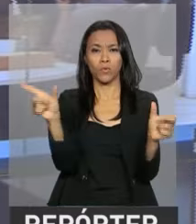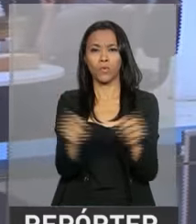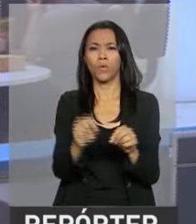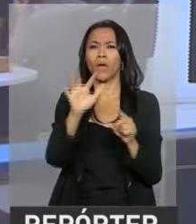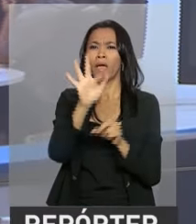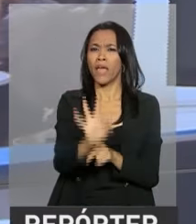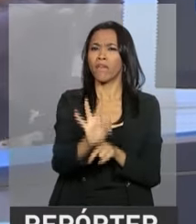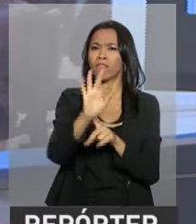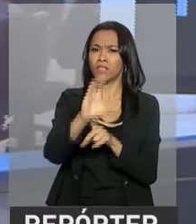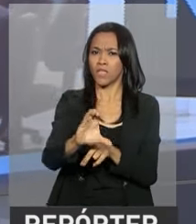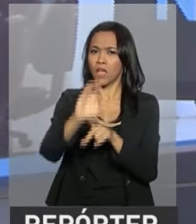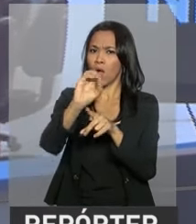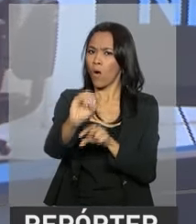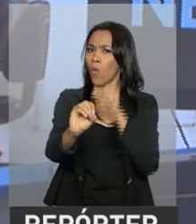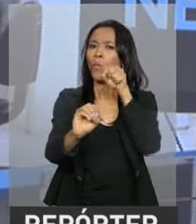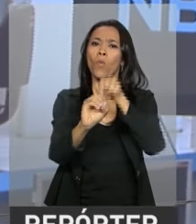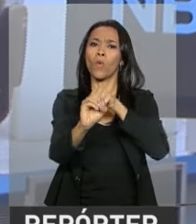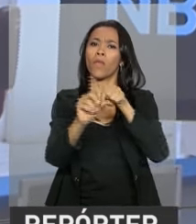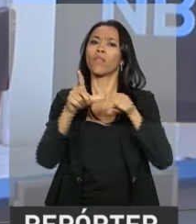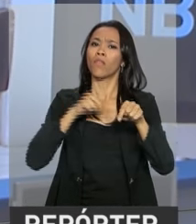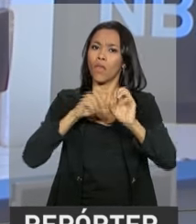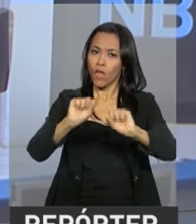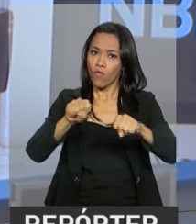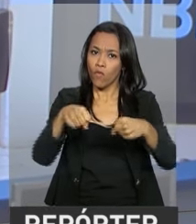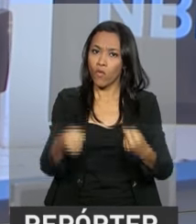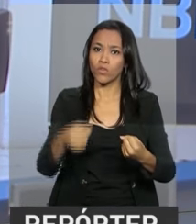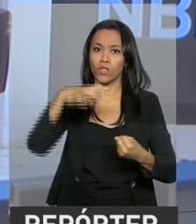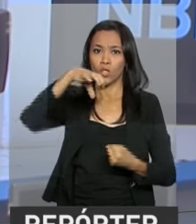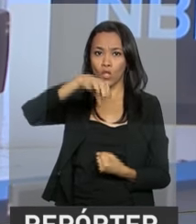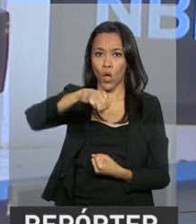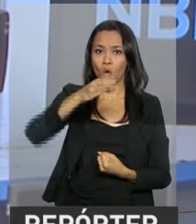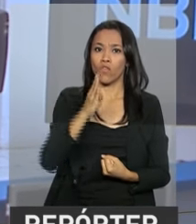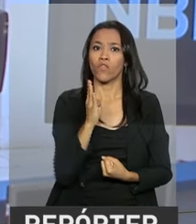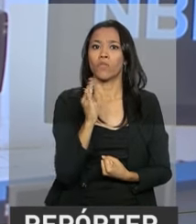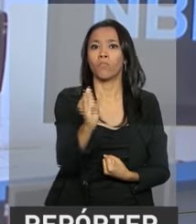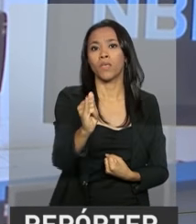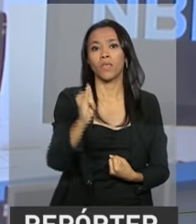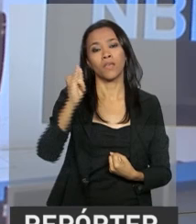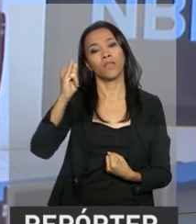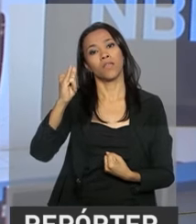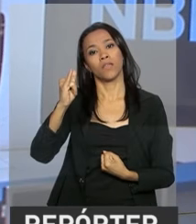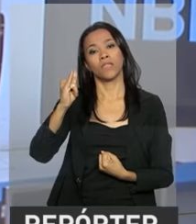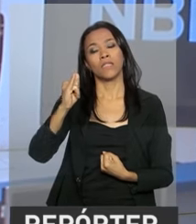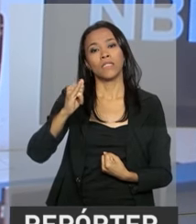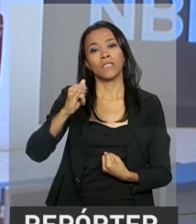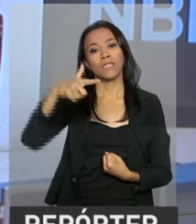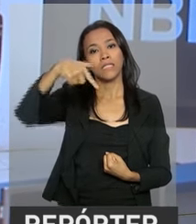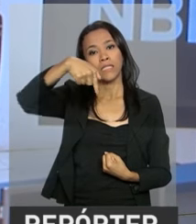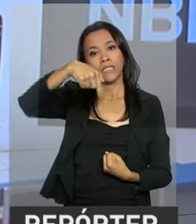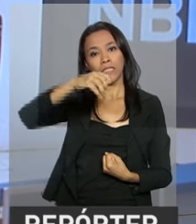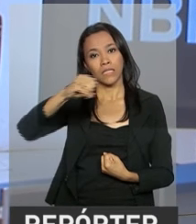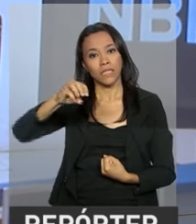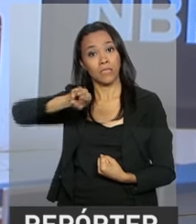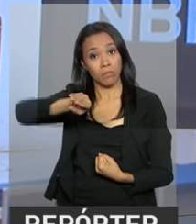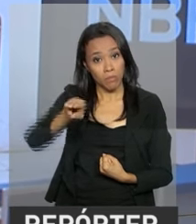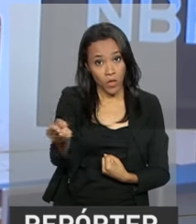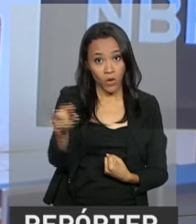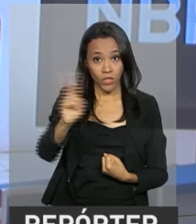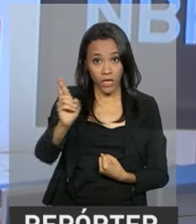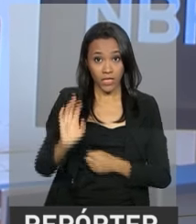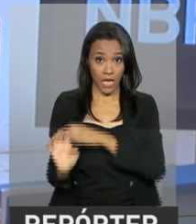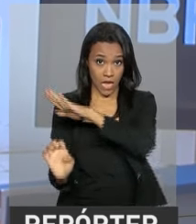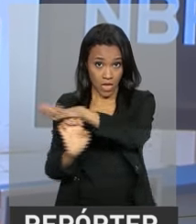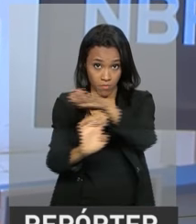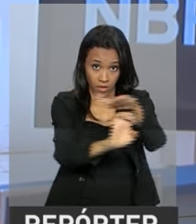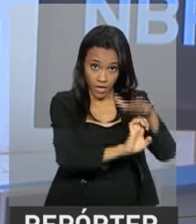FC fco terá um reforço de 9 bilhões desculpe e 700 milhões empresas vão